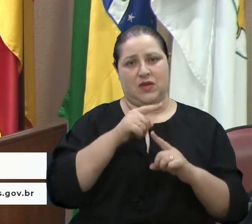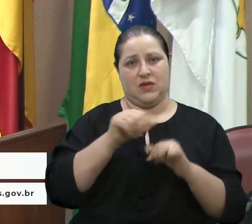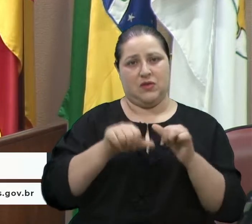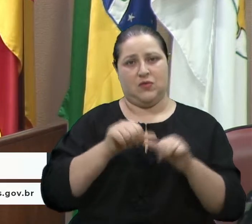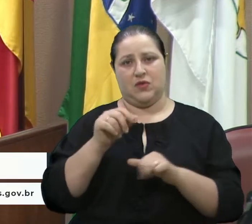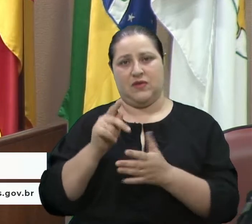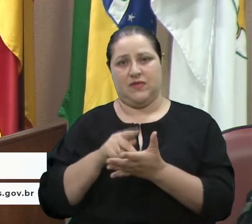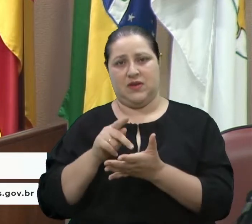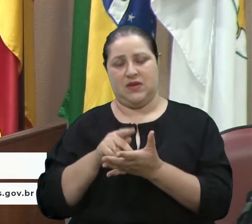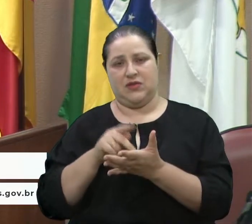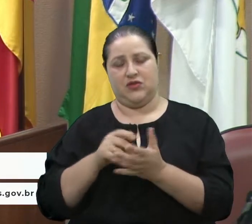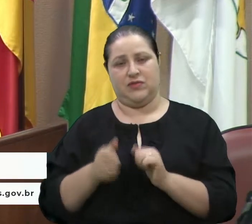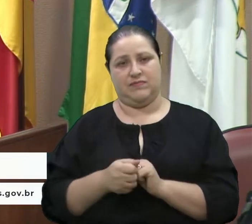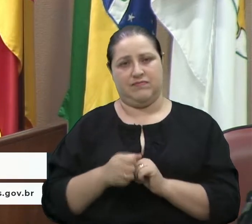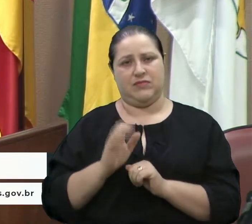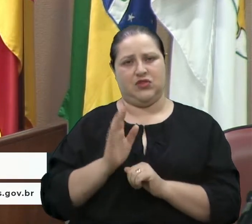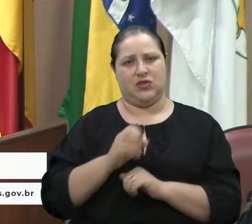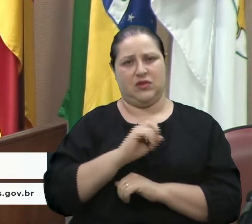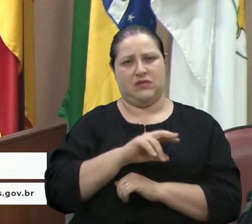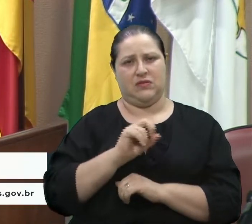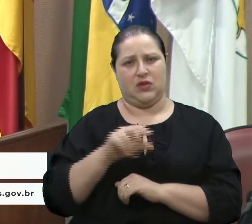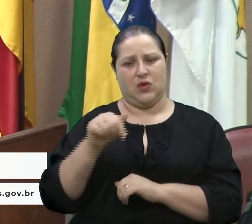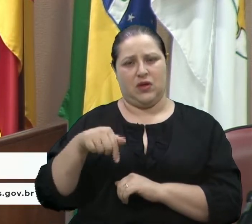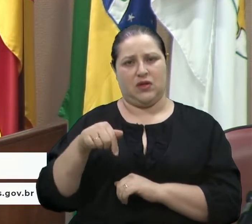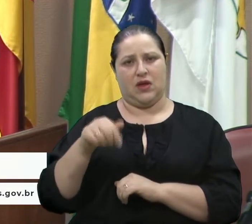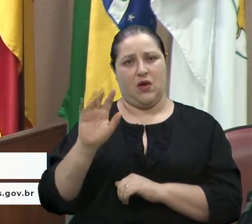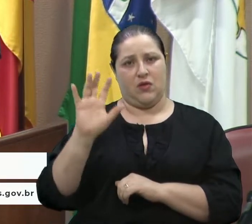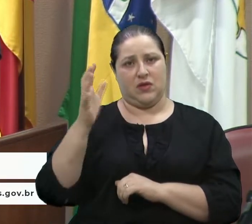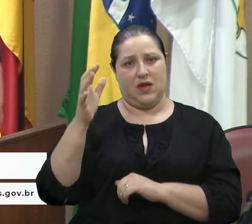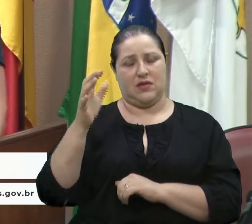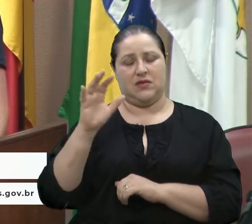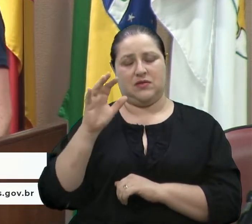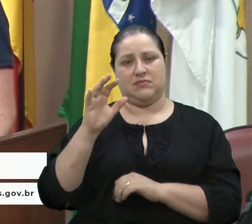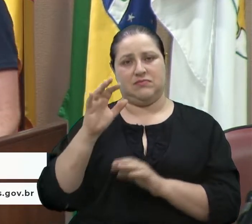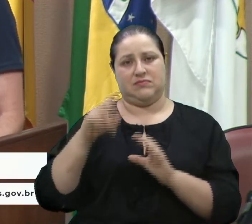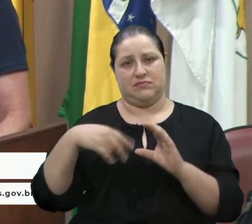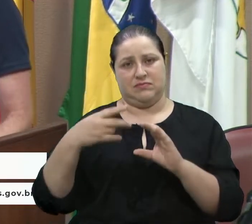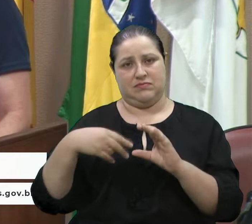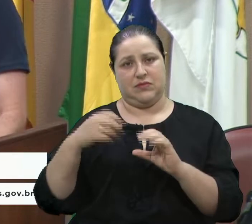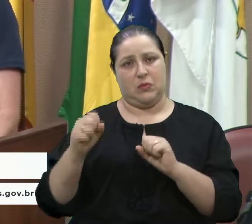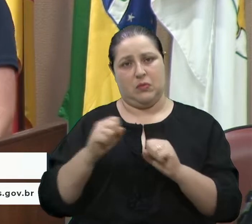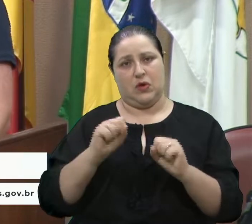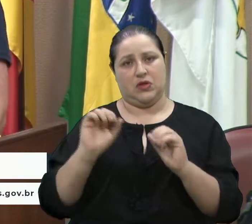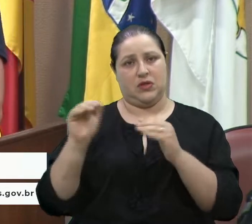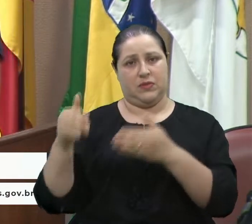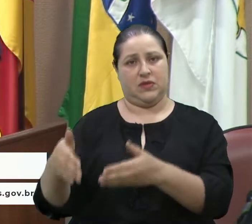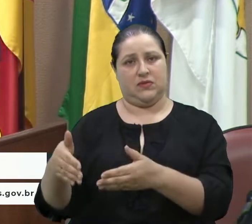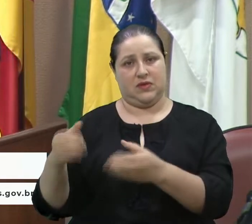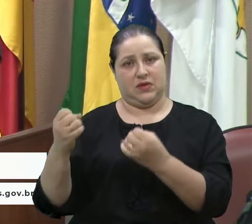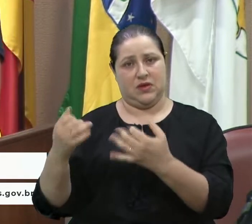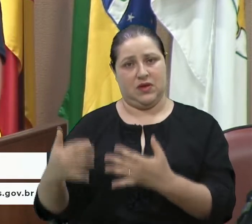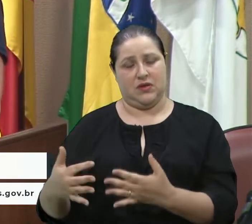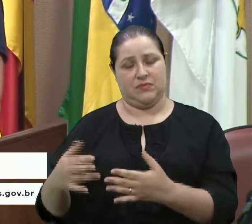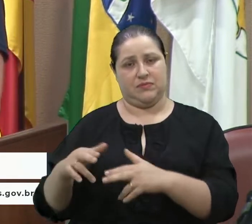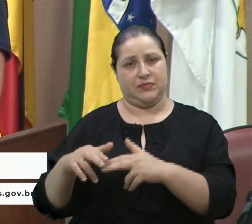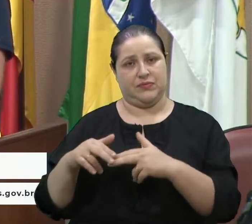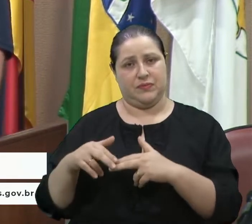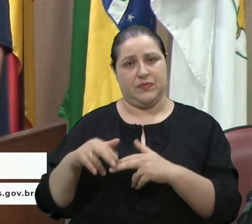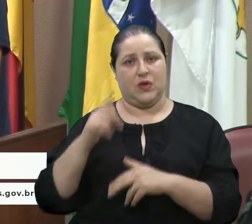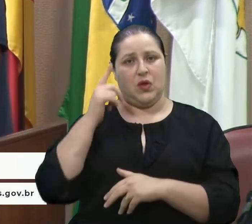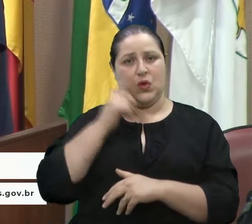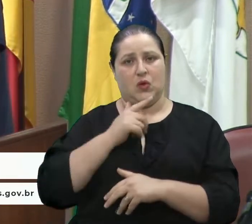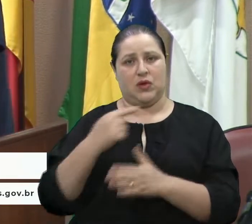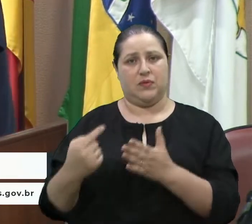isso acontece aqui na Câmara de Vereadores. Posso especificar, então, alguns motivos. O vereador Lucas fez